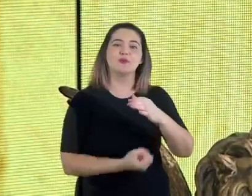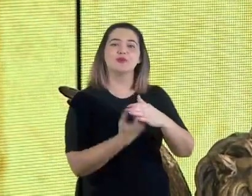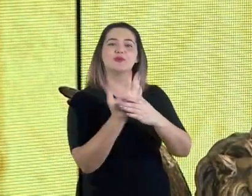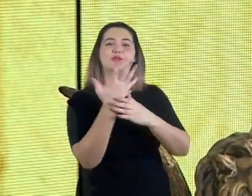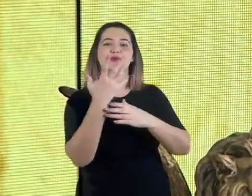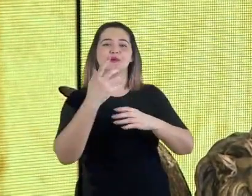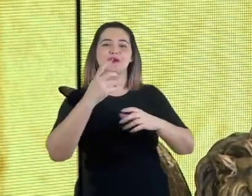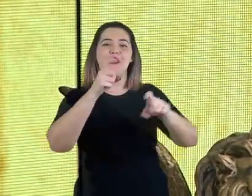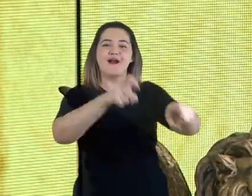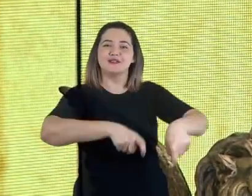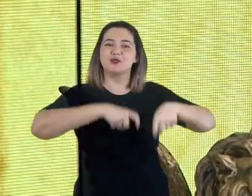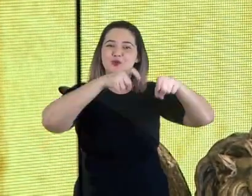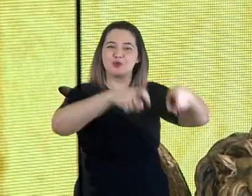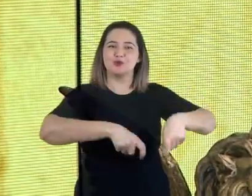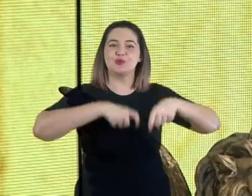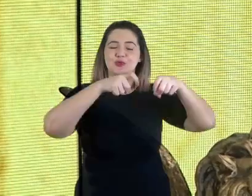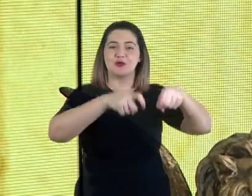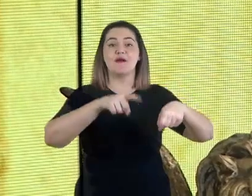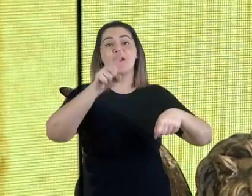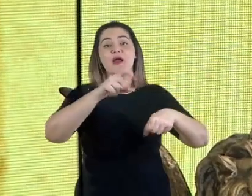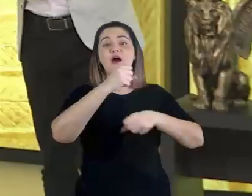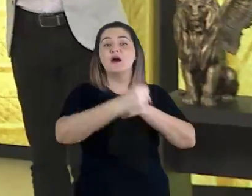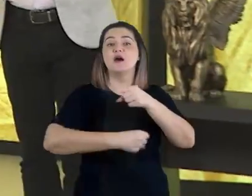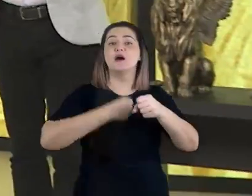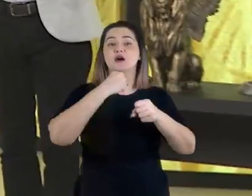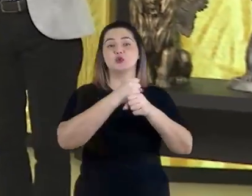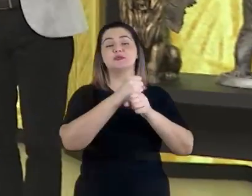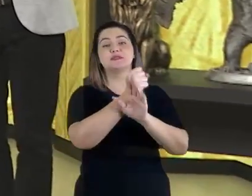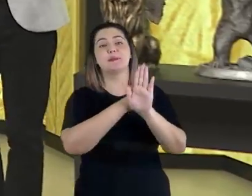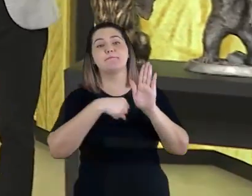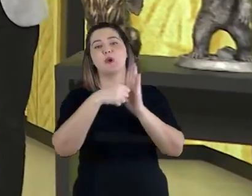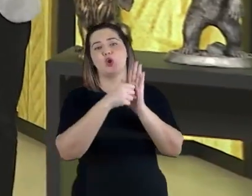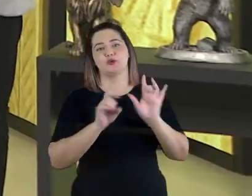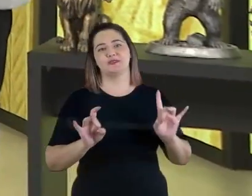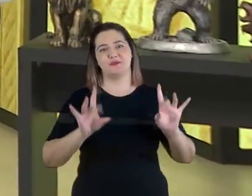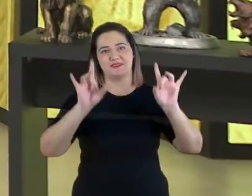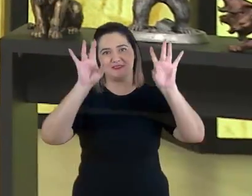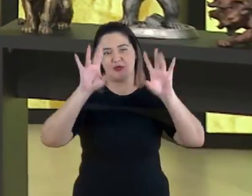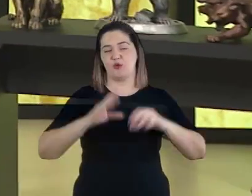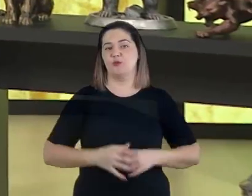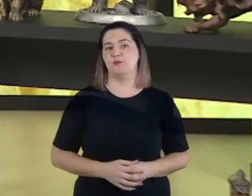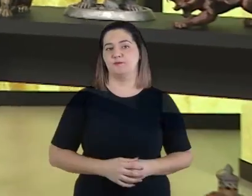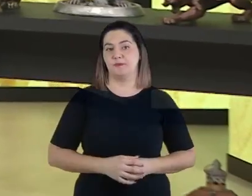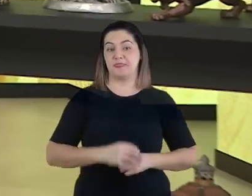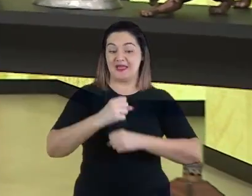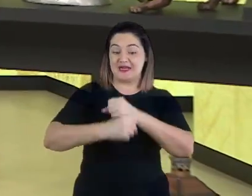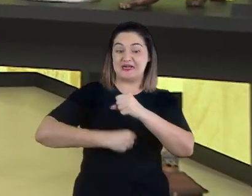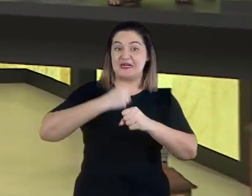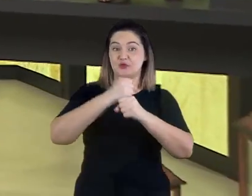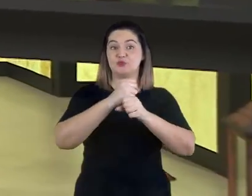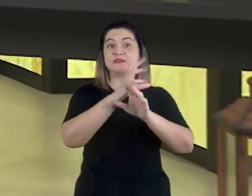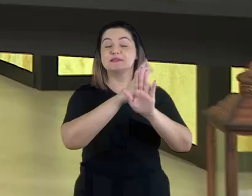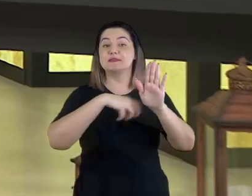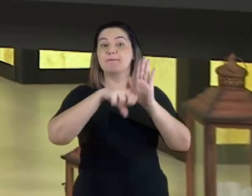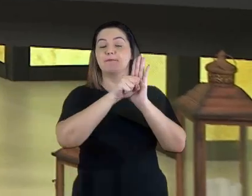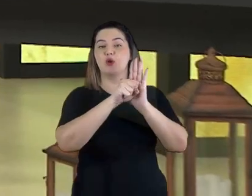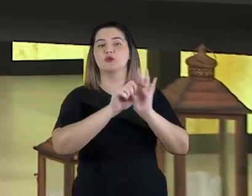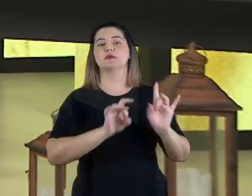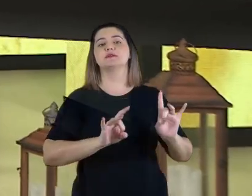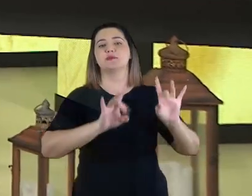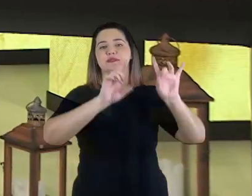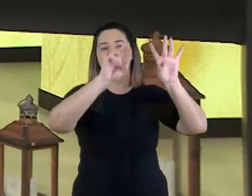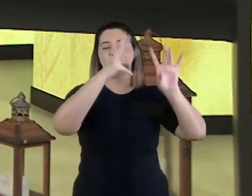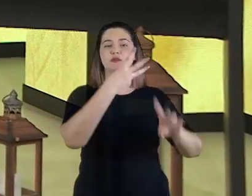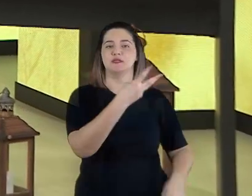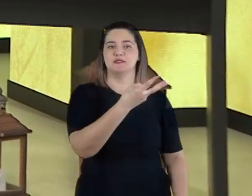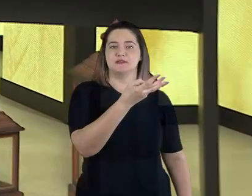um ano simbólico e especial. Esse mesmo ano simbólico e especial de 360 dias é mencionado